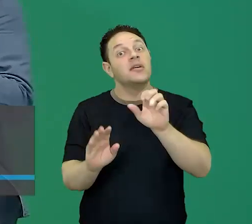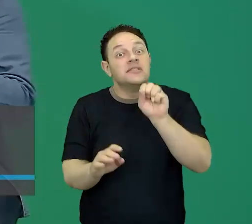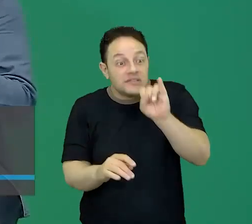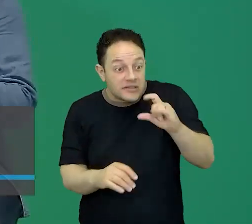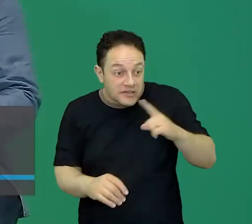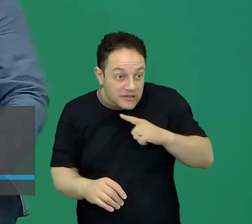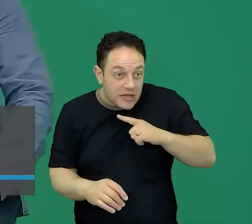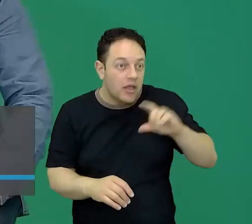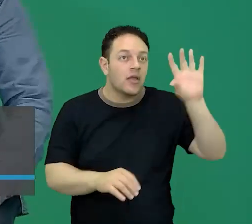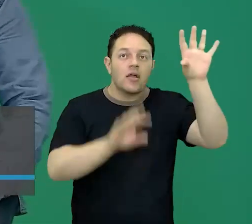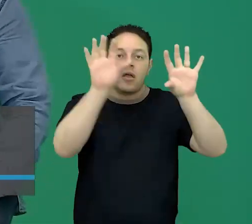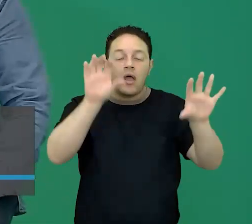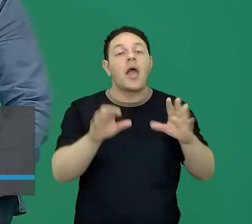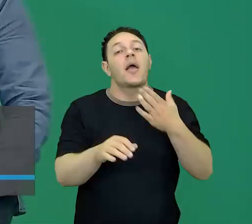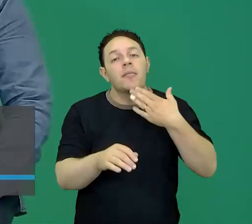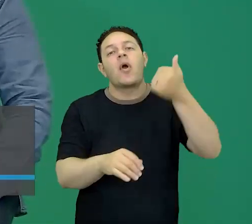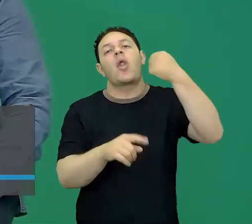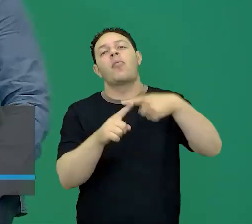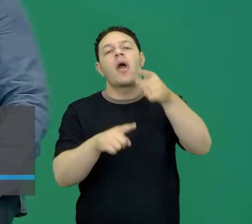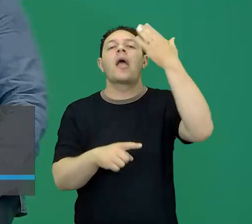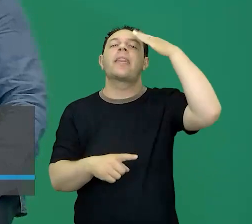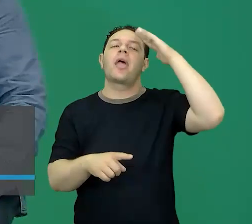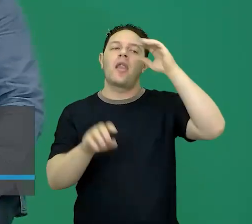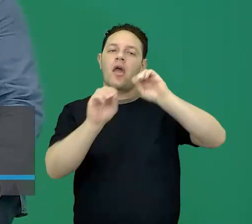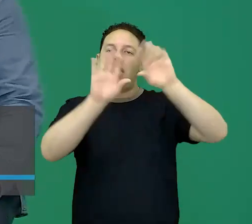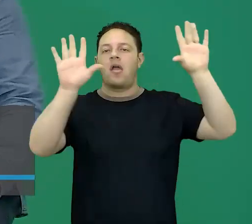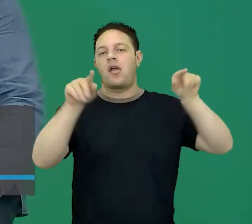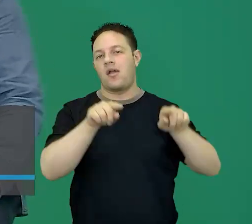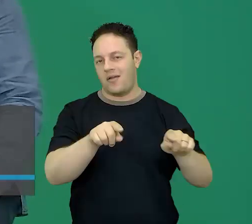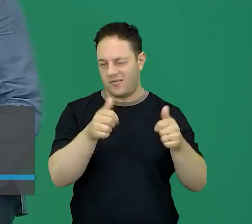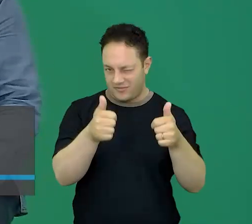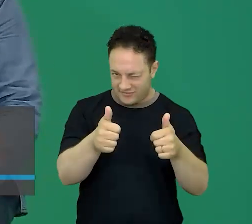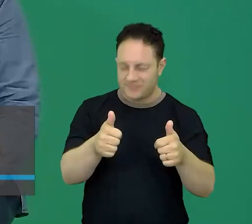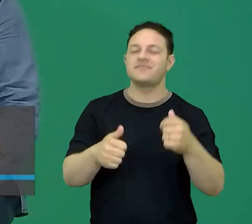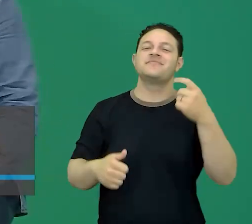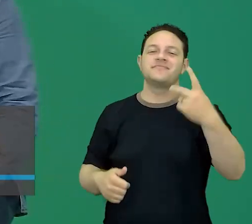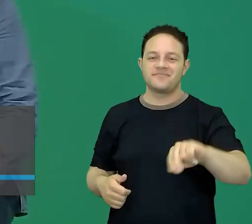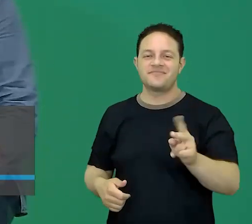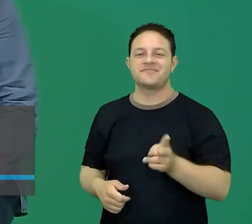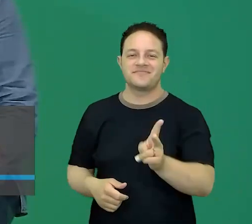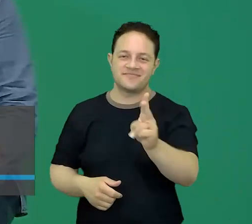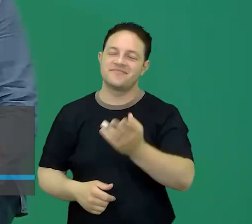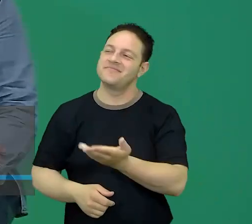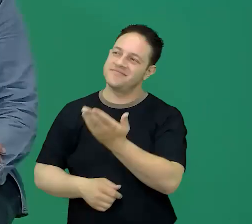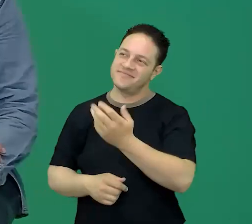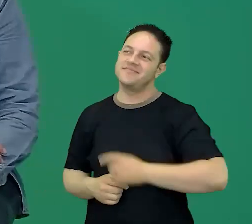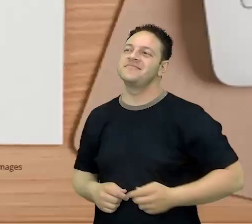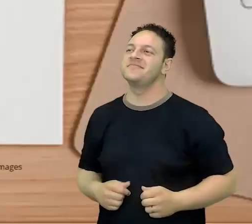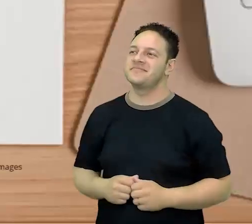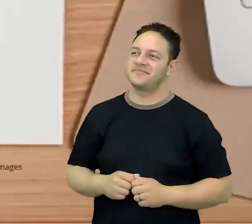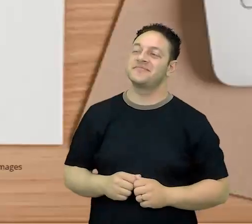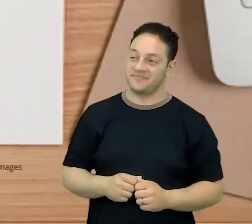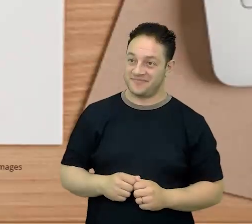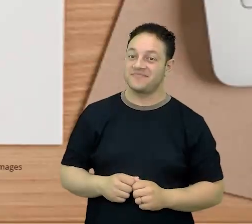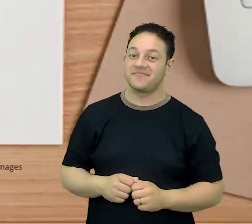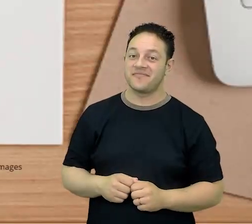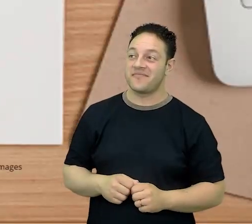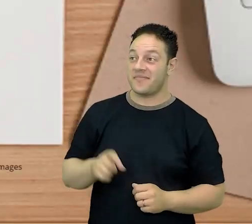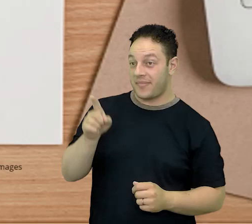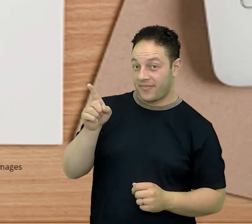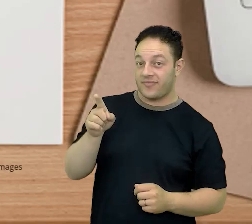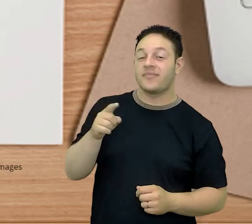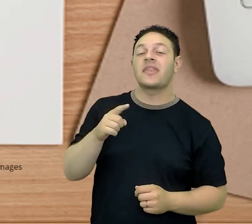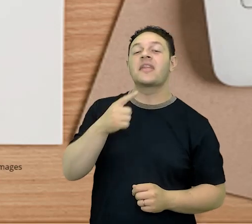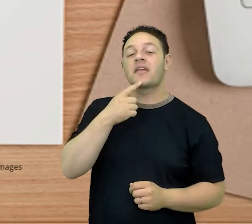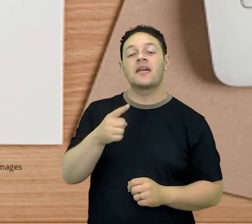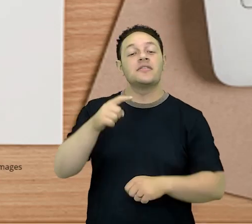mais dados e menos erros podem acontecer, beleza? Vamos avançar mais uma vez na nossa tela. Então,